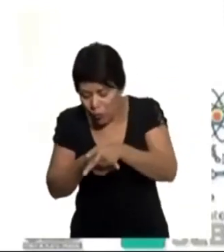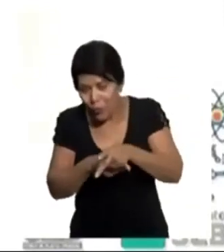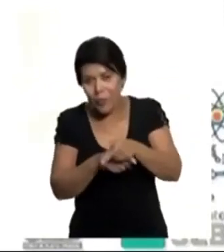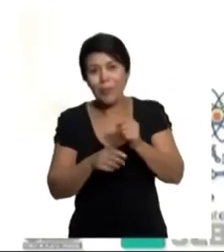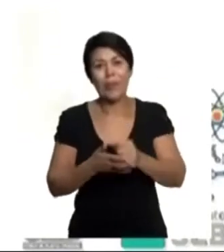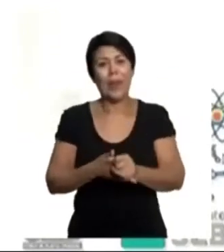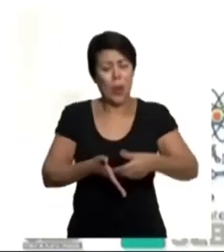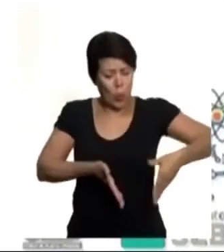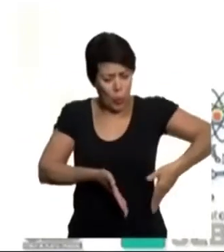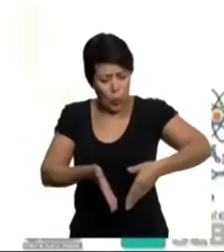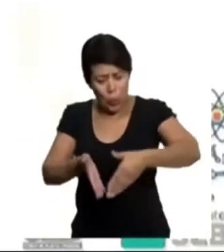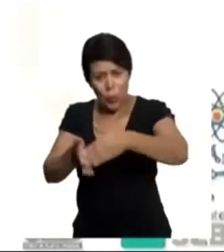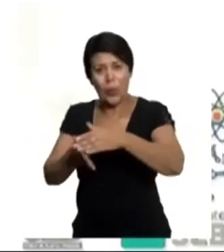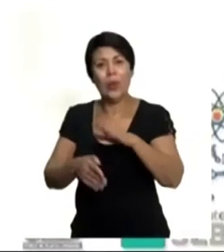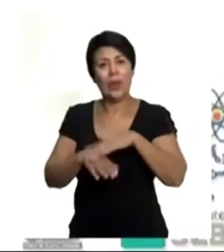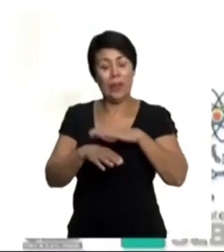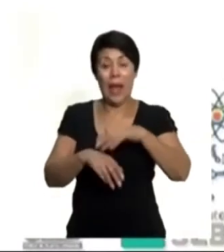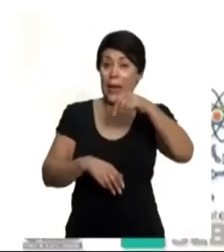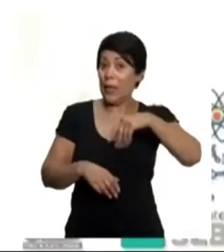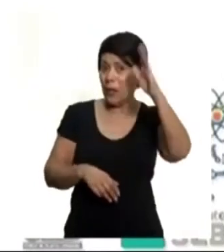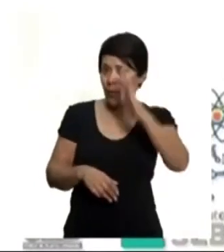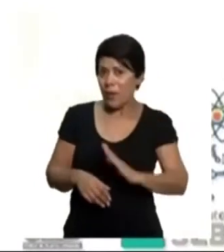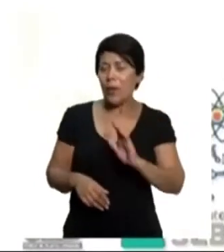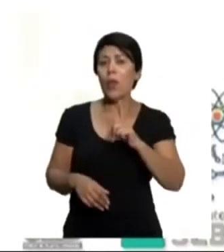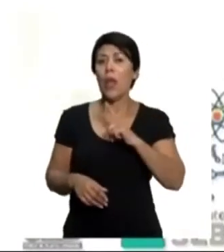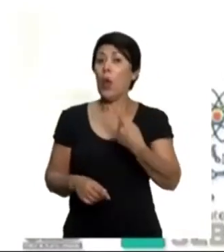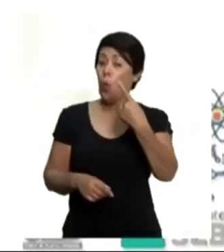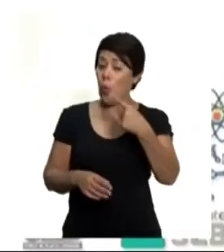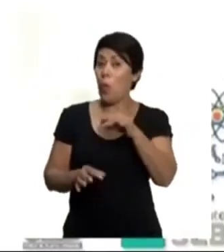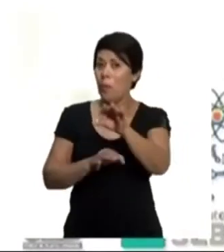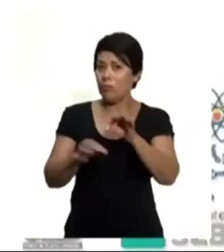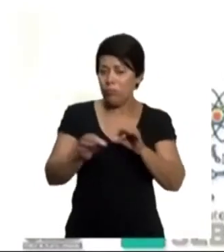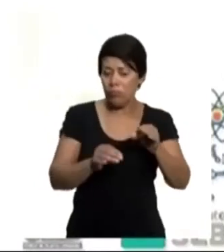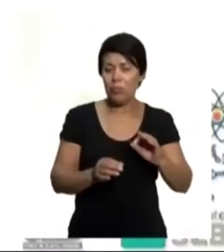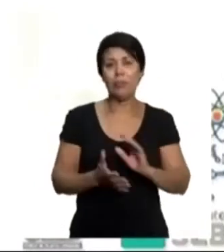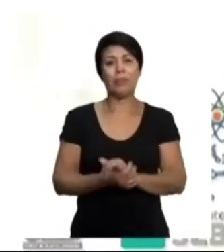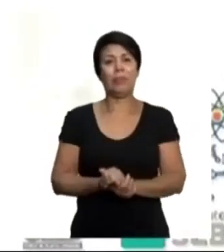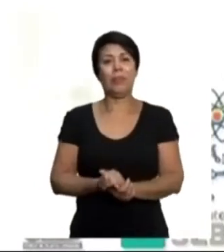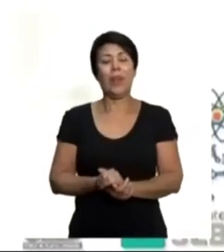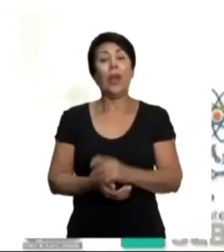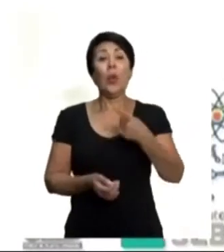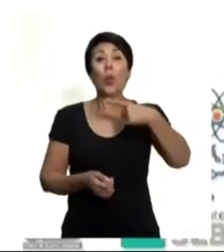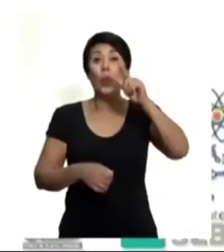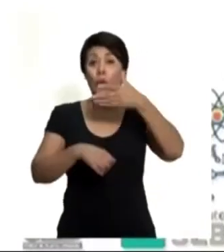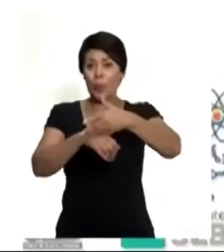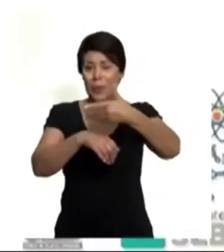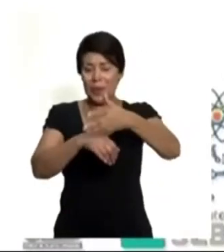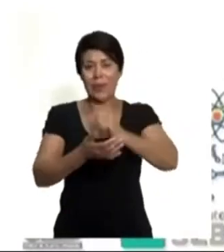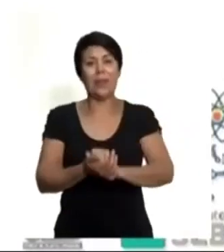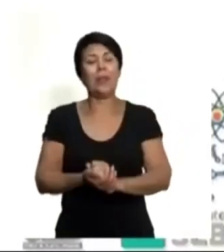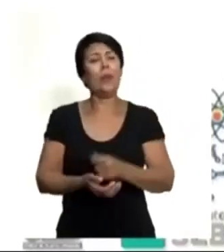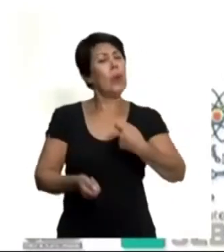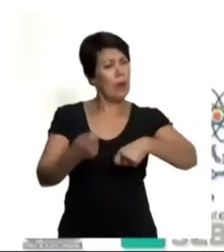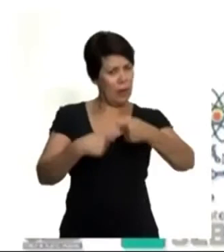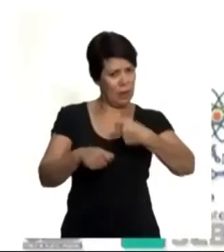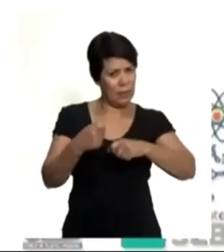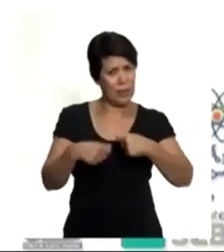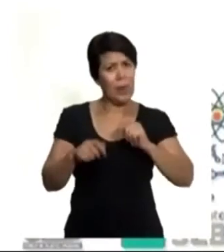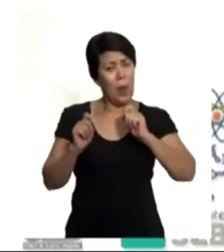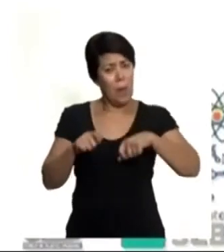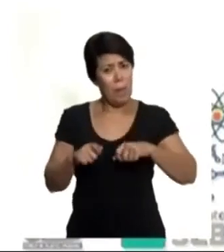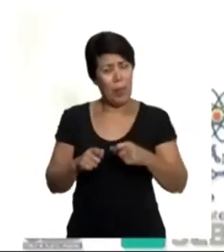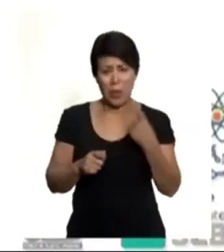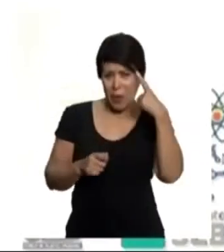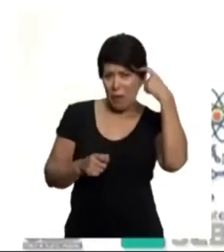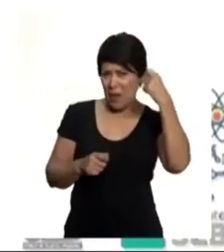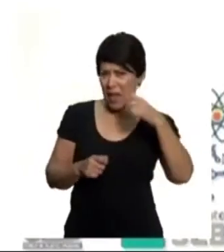uma megalópole em formação. E a gente conclui fazendo um último exercício. O capitalismo pode não ter inventado